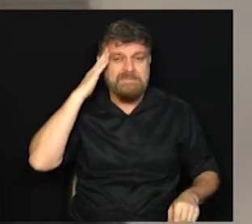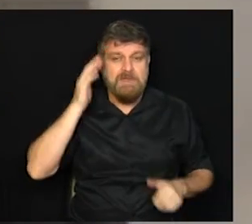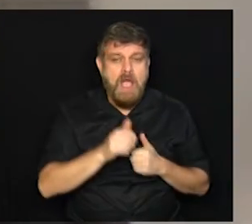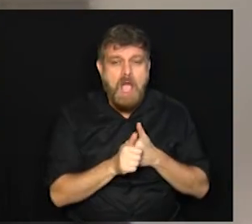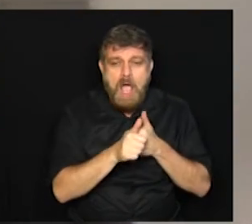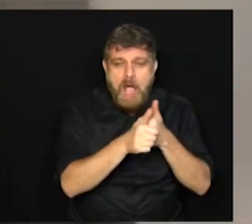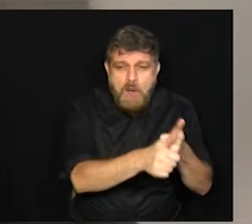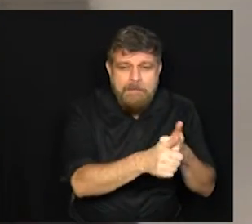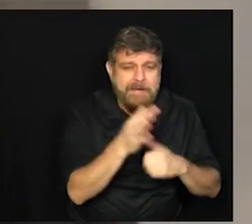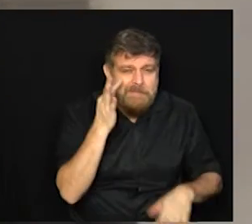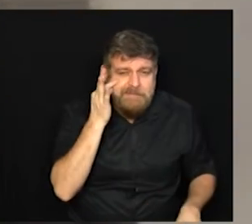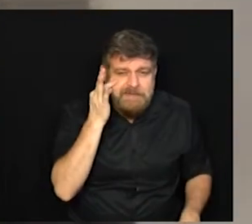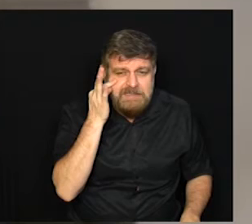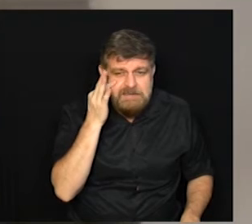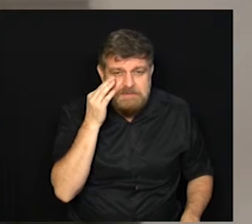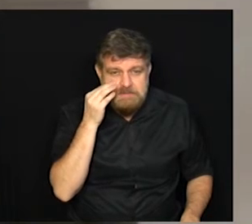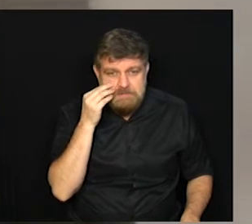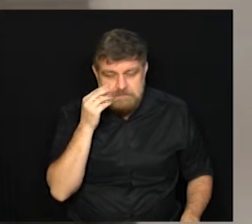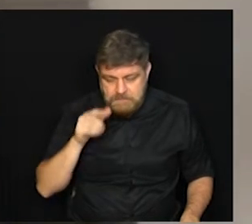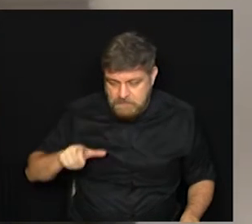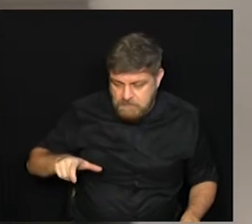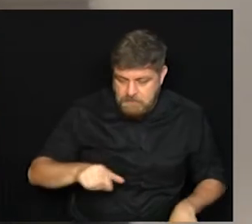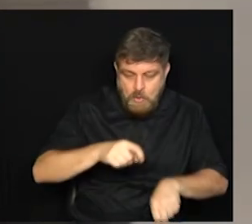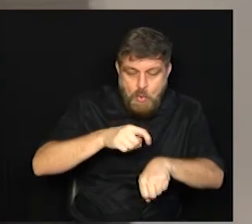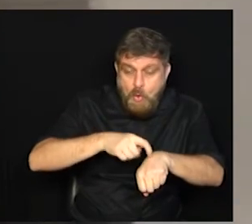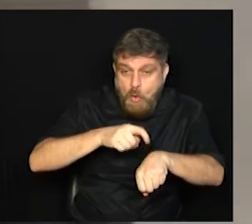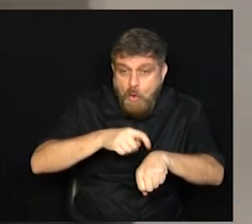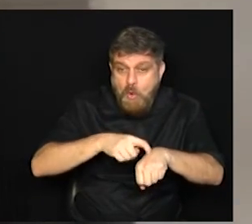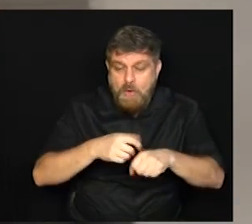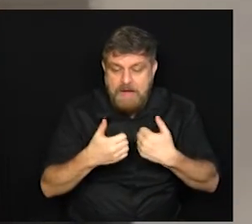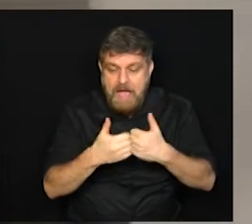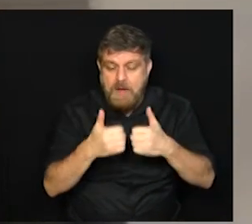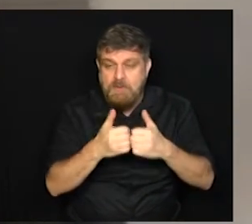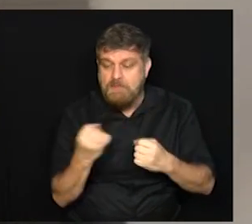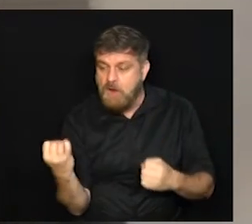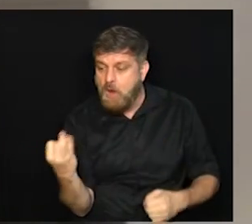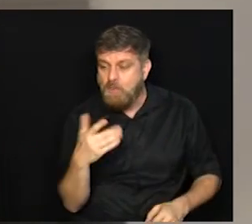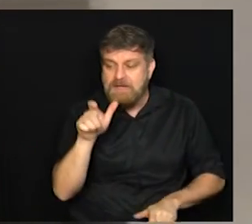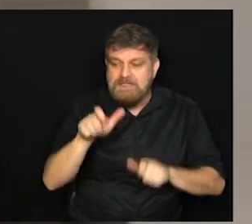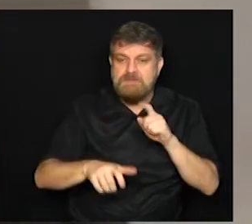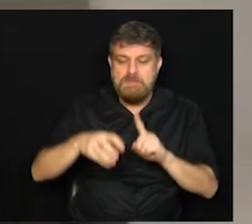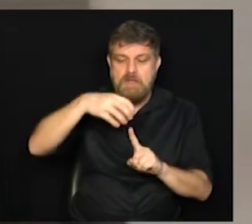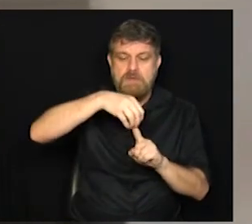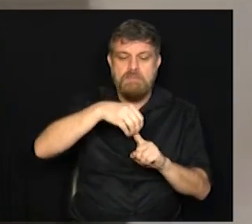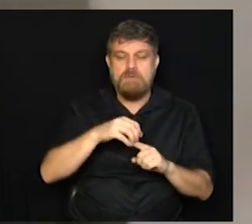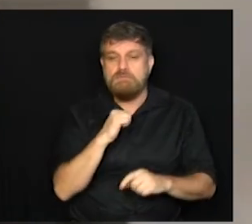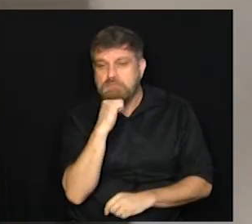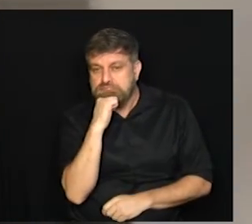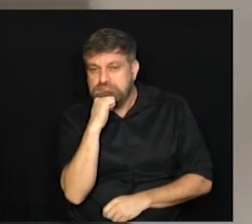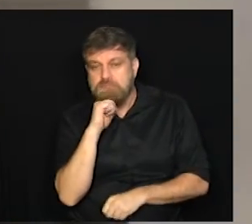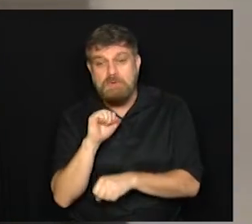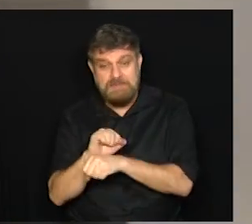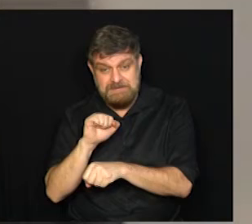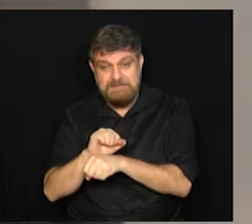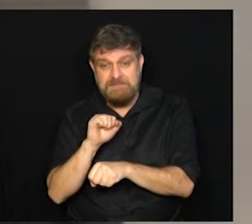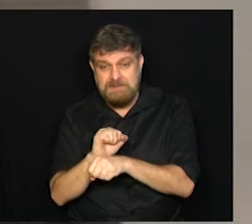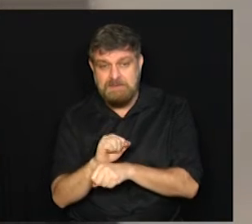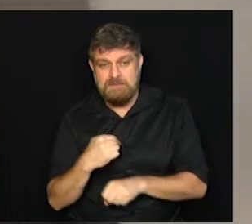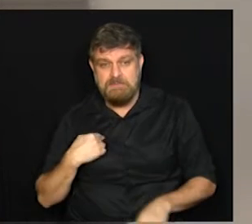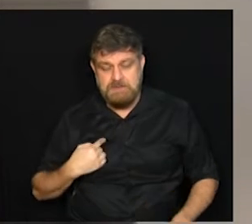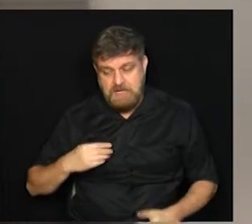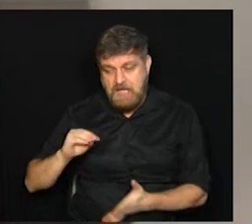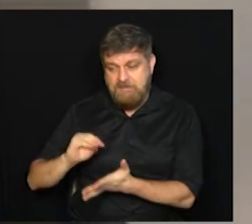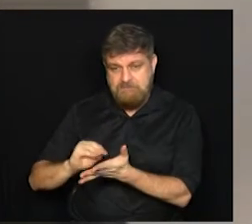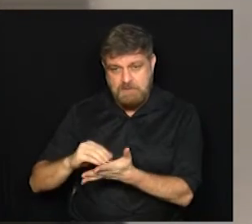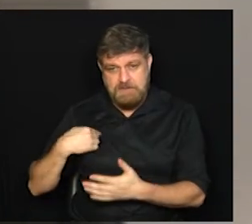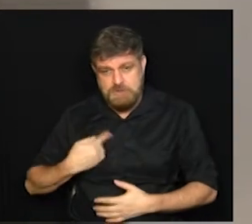acompanhamento em loco das linhas, dos horários, da quantidade de pessoas ali esperando no ponto de ônibus, e eu acho que é isso que falta ali para a